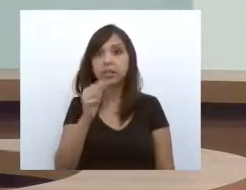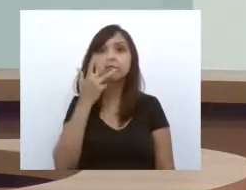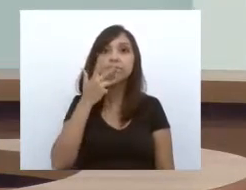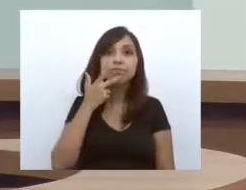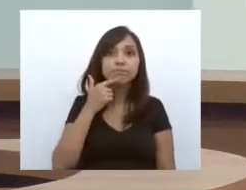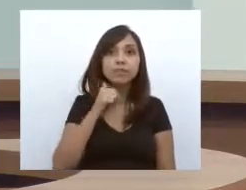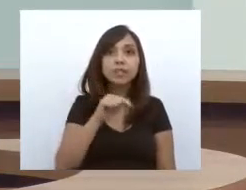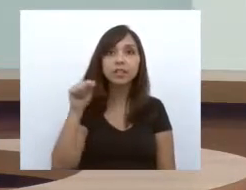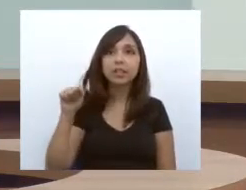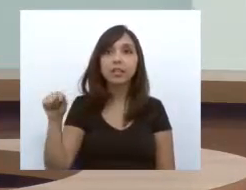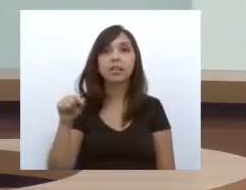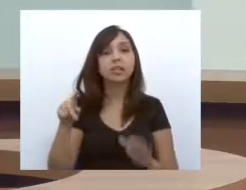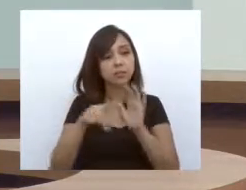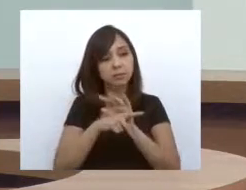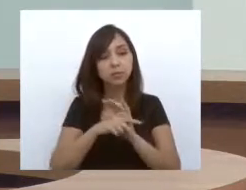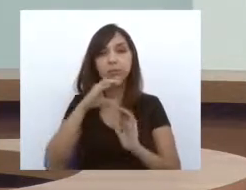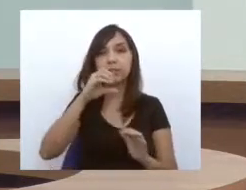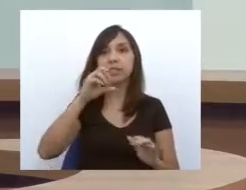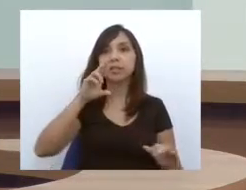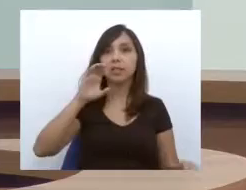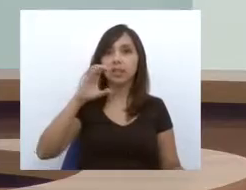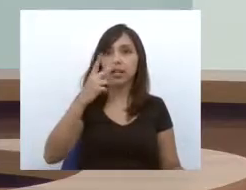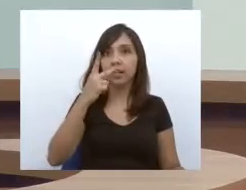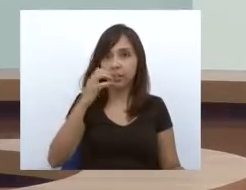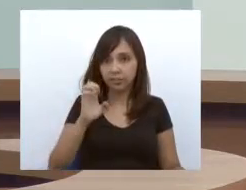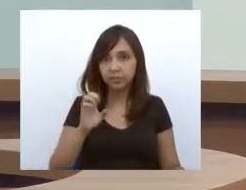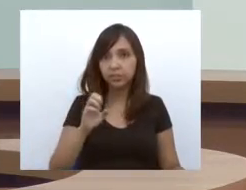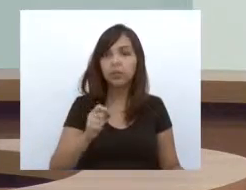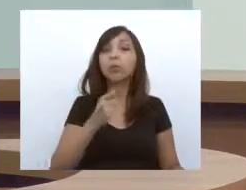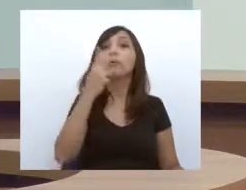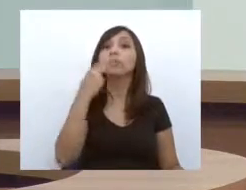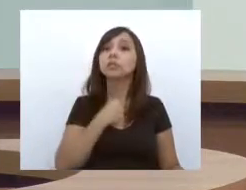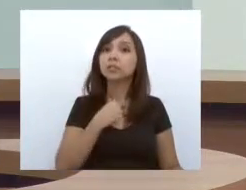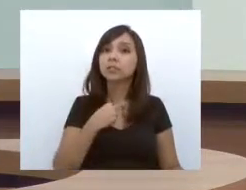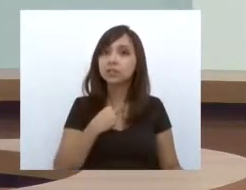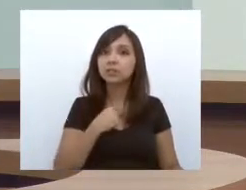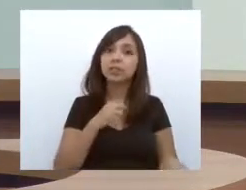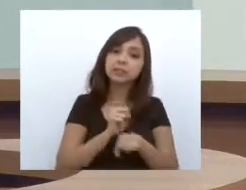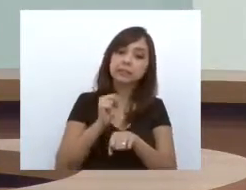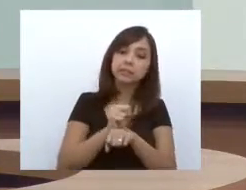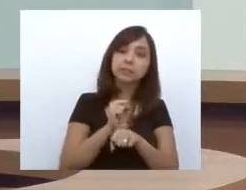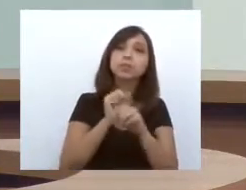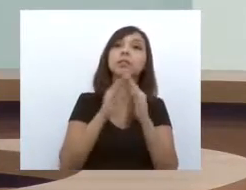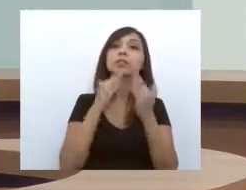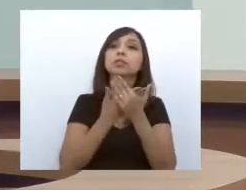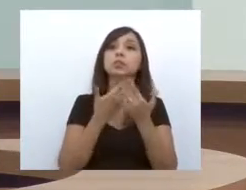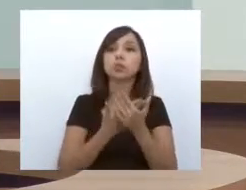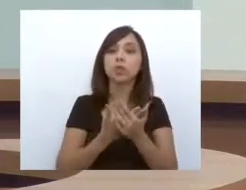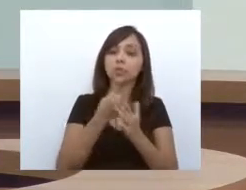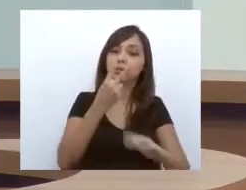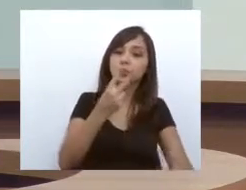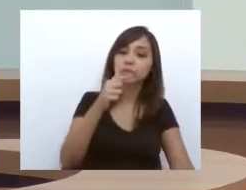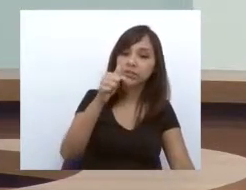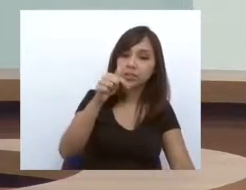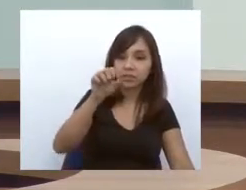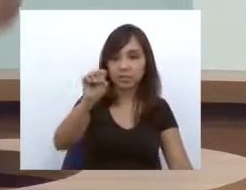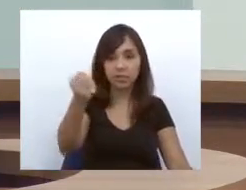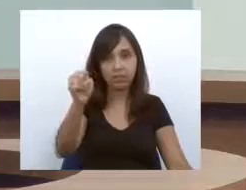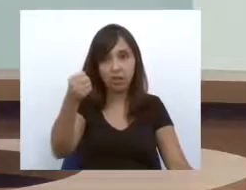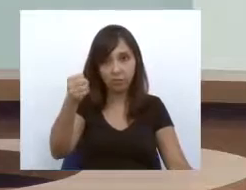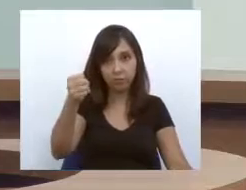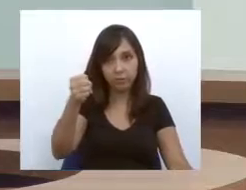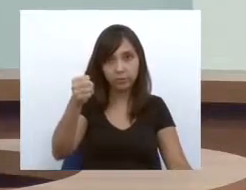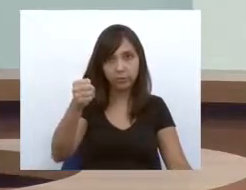crianças inscritas na creche. Sabe quantas vagas estão aí esperando naquela mesma escola? 278. Quer